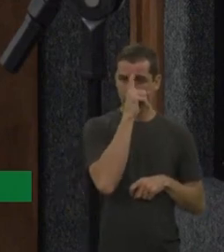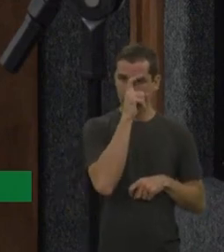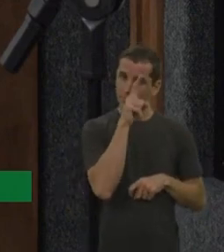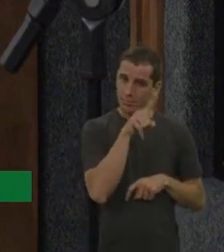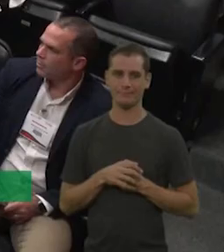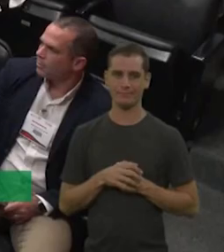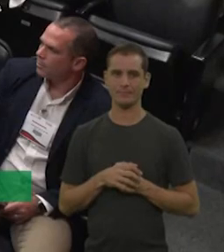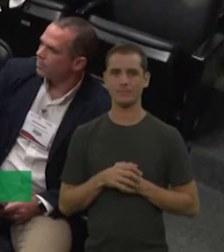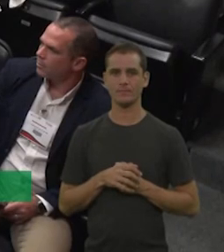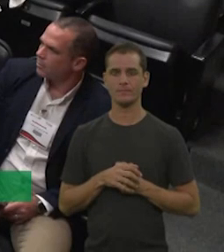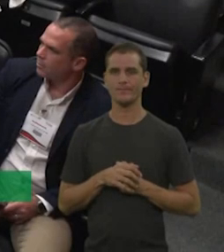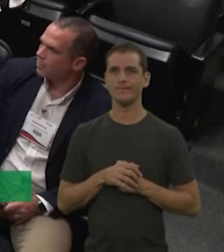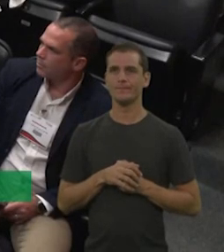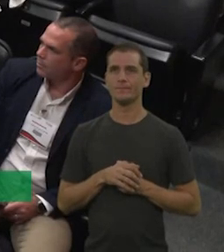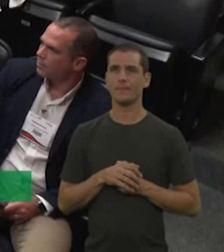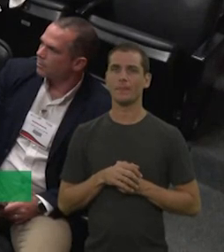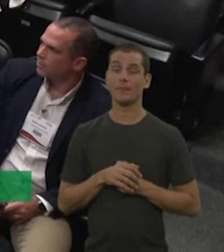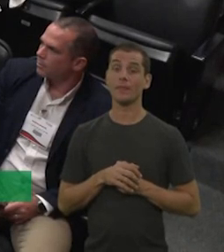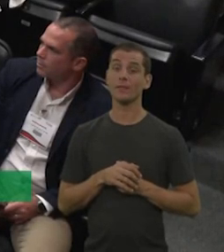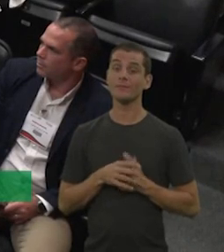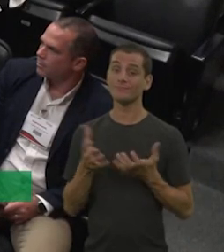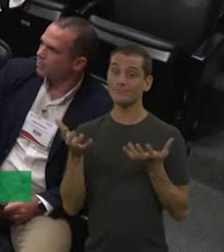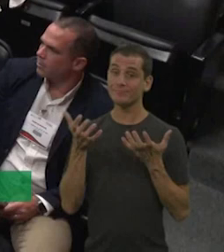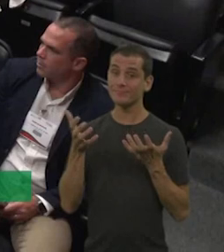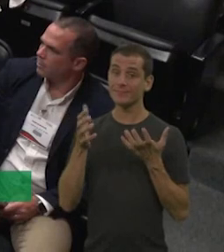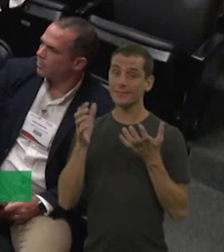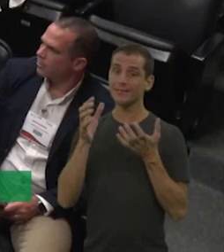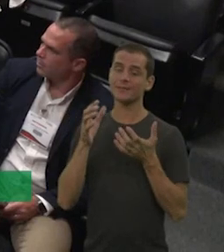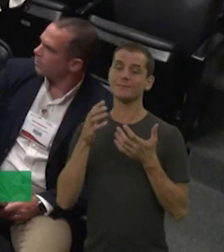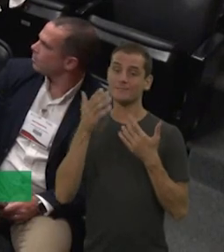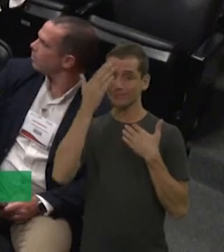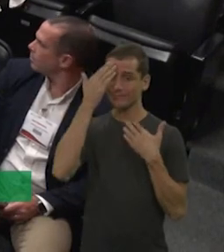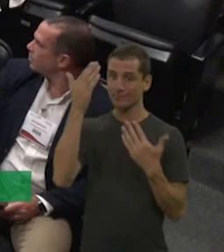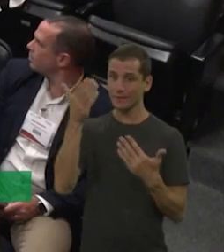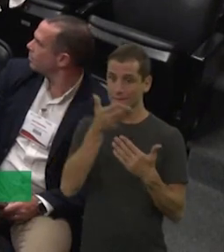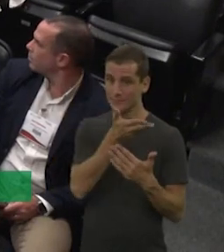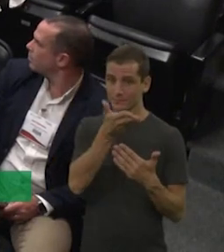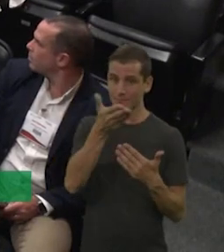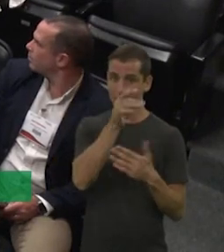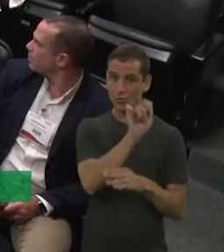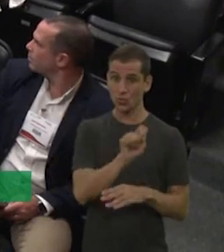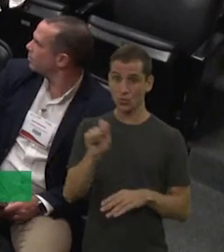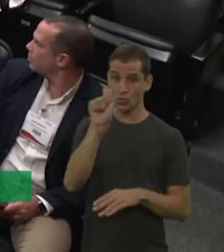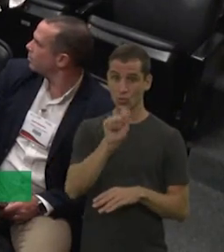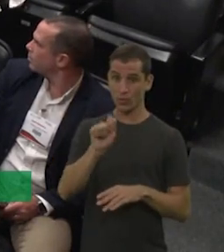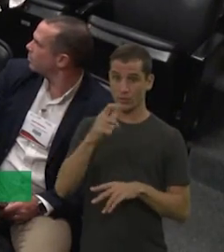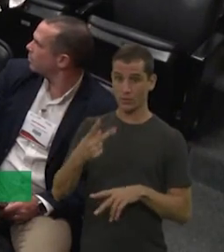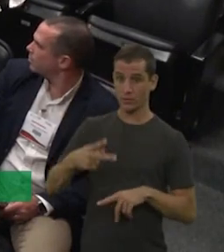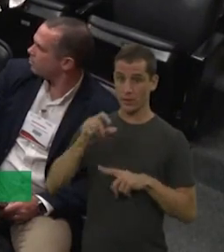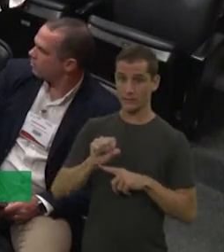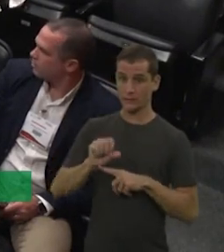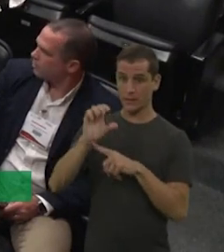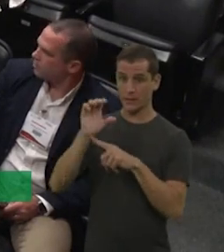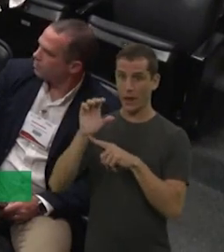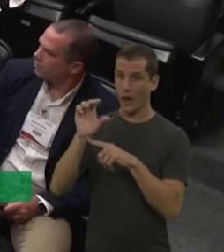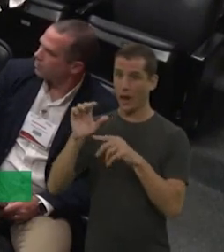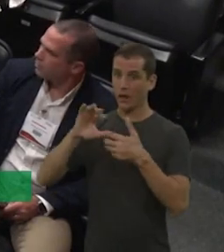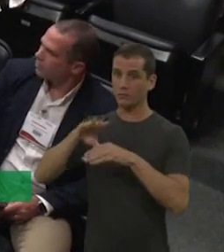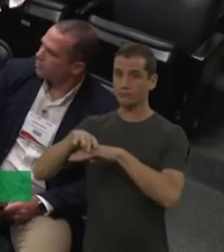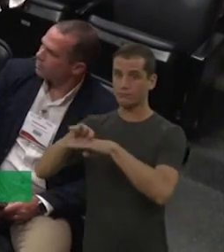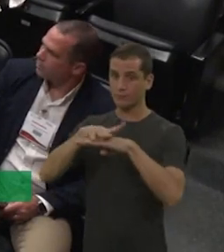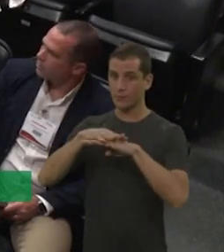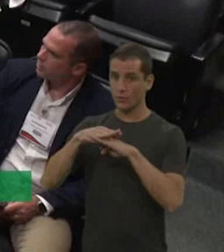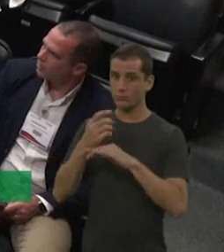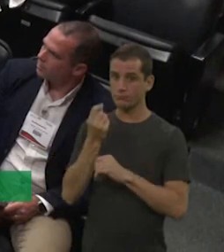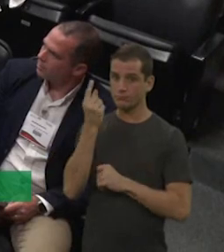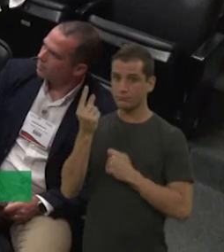endocrinologia. Eu gostaria de agradecer à Associação Catarinense de Doenças Raras, a Assembleia, pela oportunidade, né, de ceder o